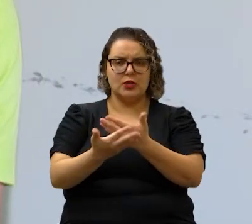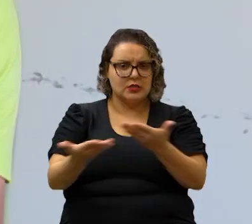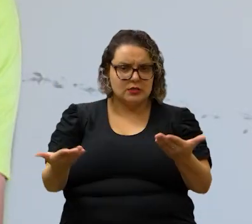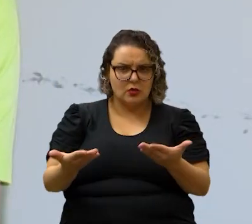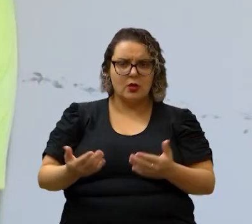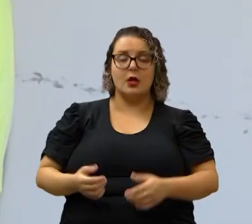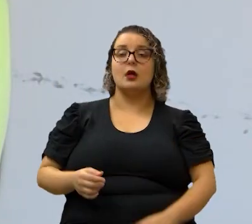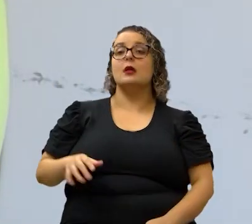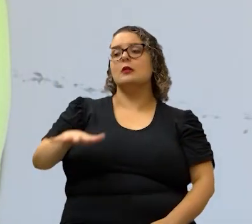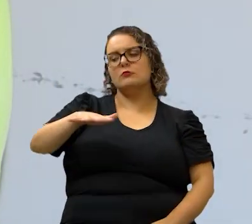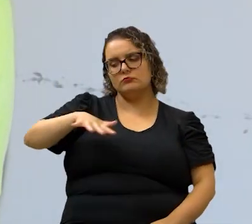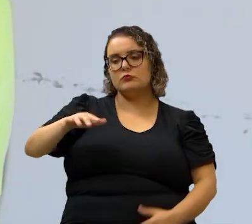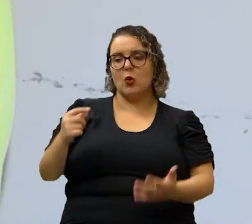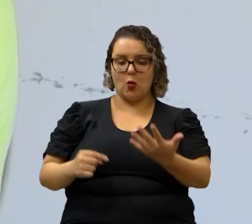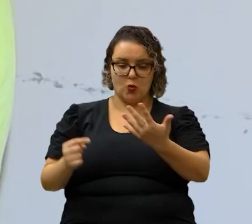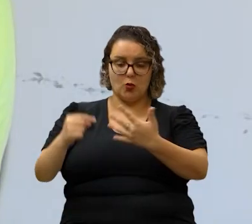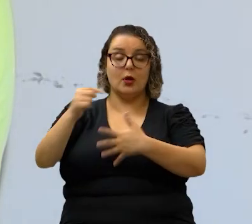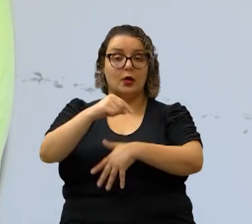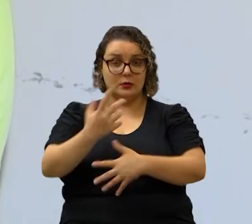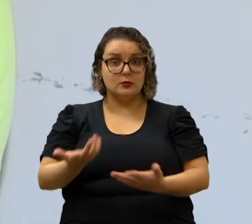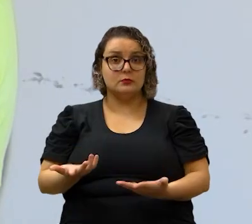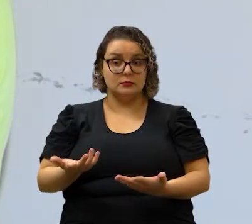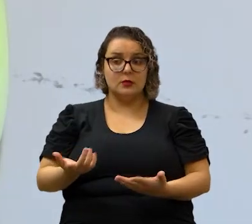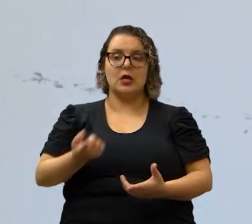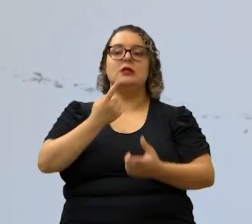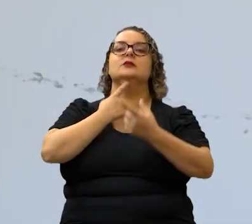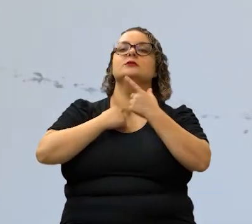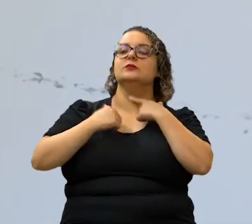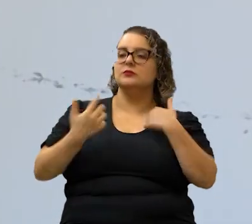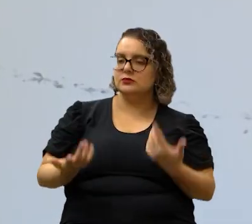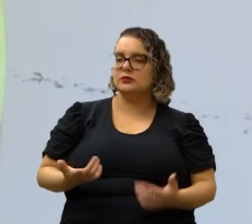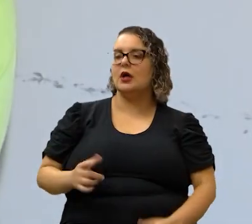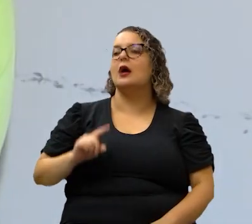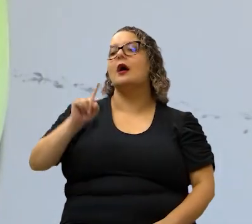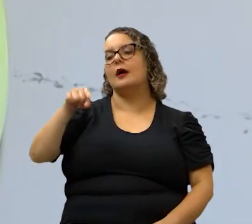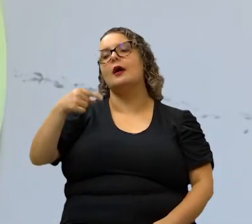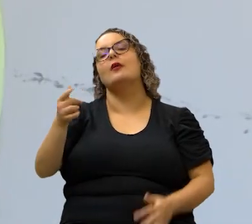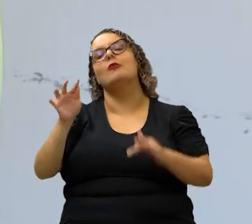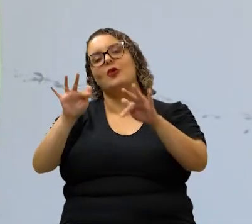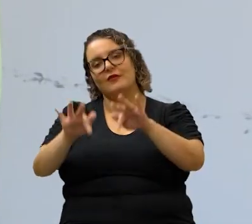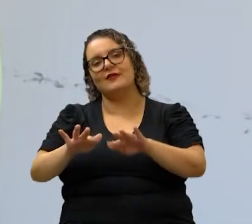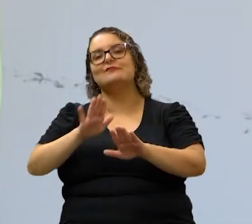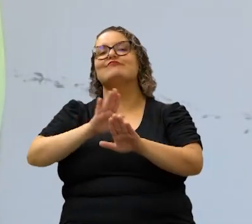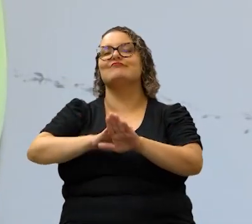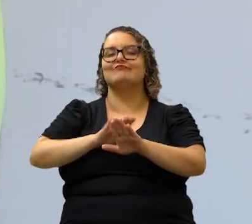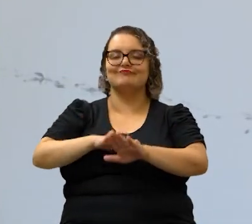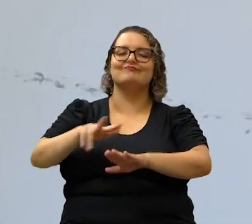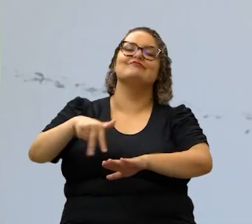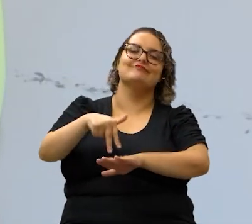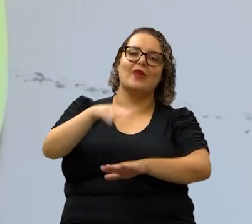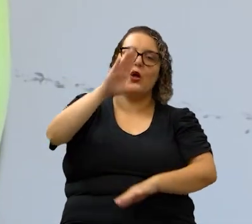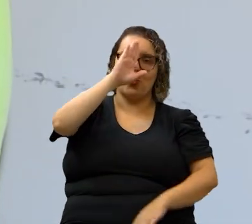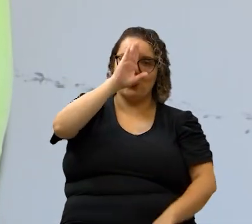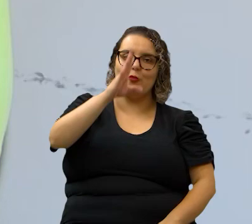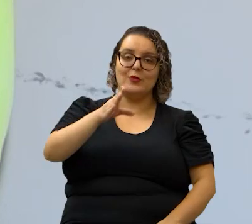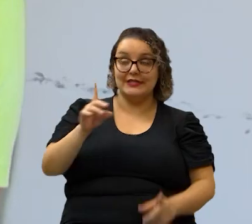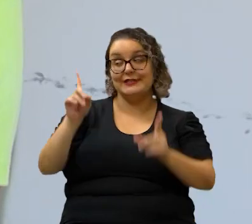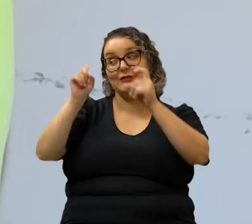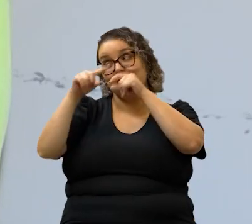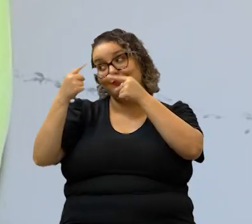fornecedores, enfim. Então parte para essas necessidades e aí depois realmente age, que é o